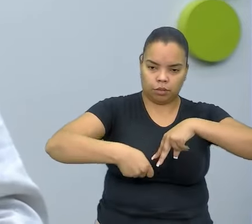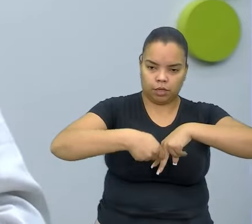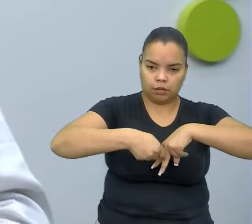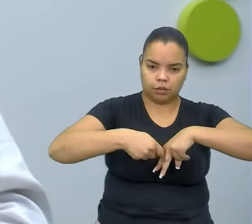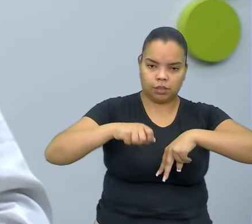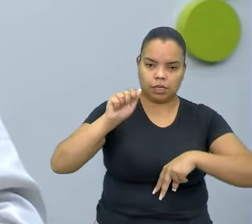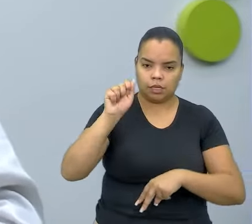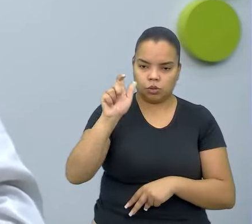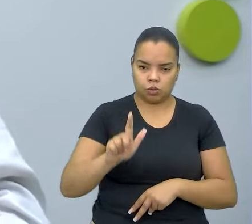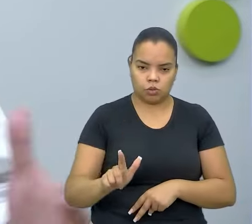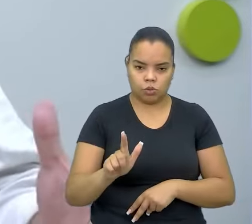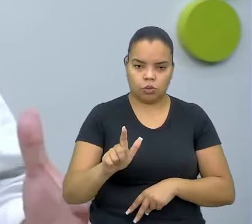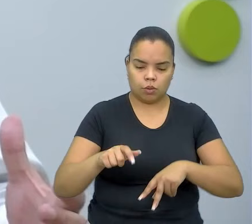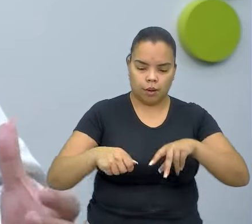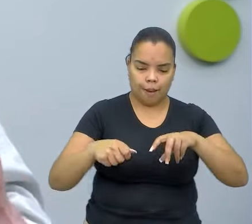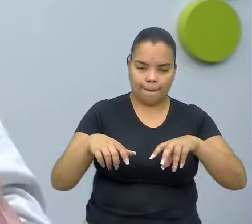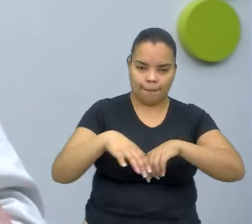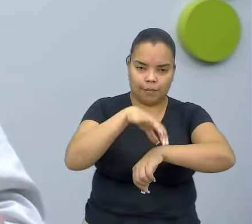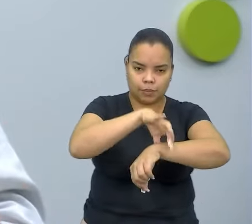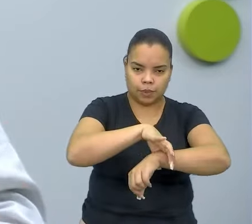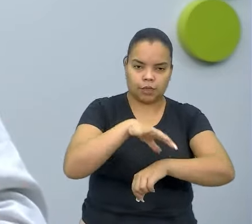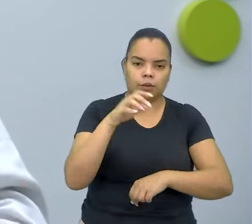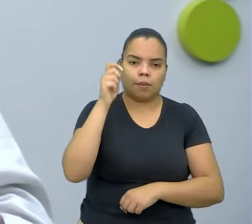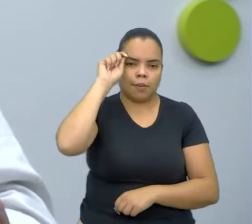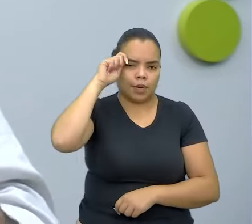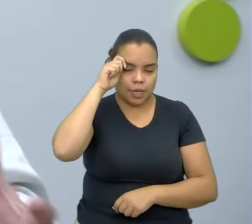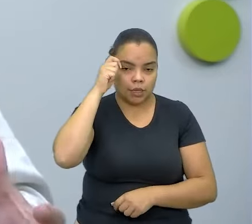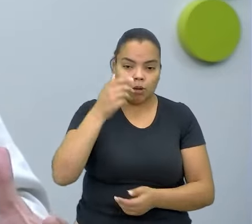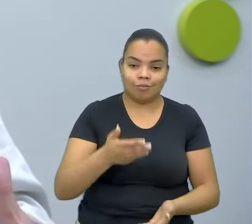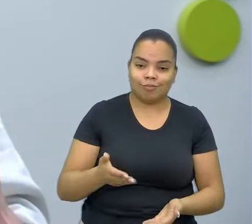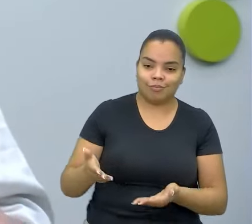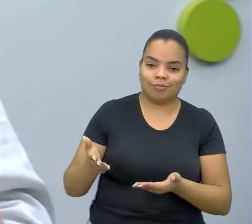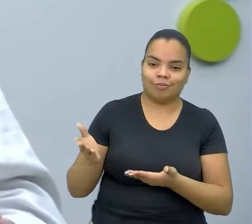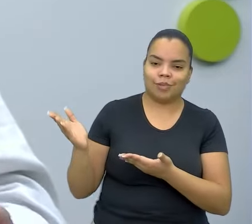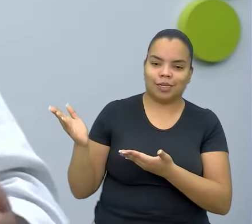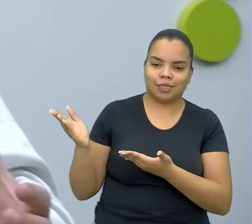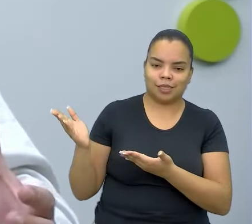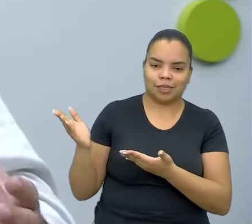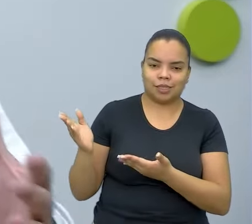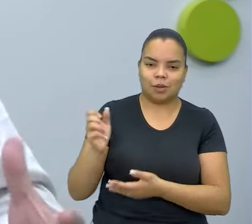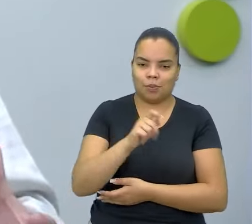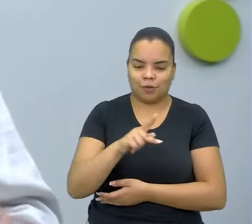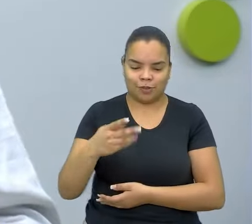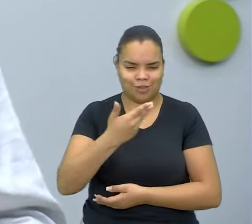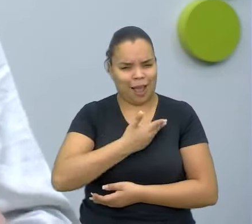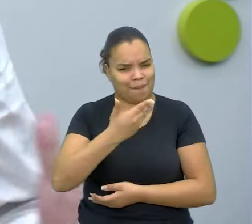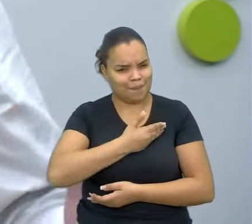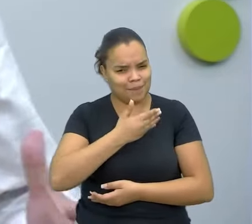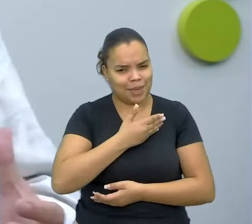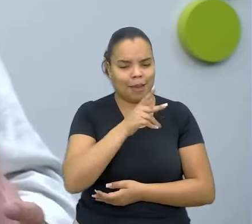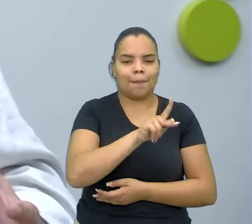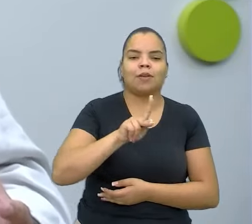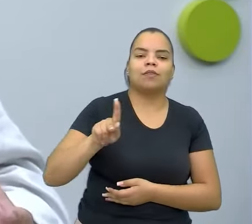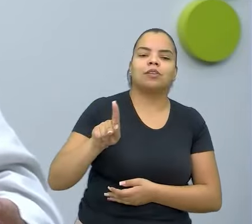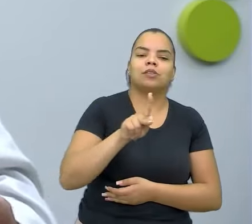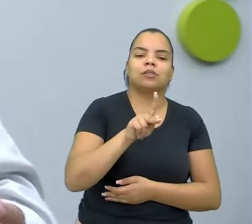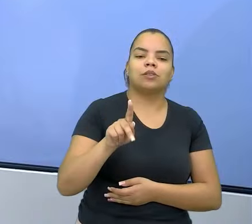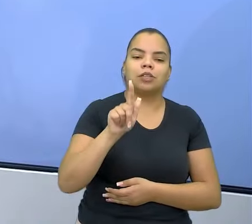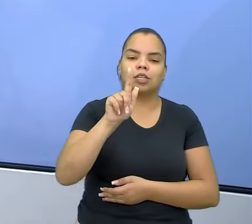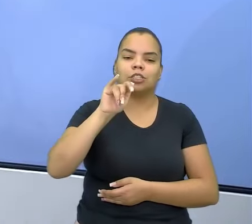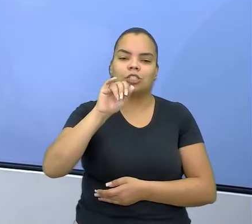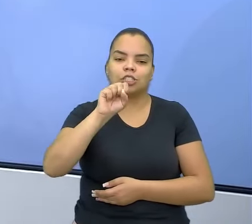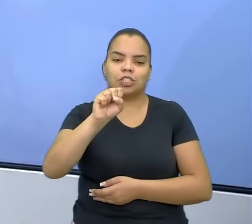tênis preto. Farei a apresentação hoje com a minha querida amiga, professora Gisele Teles. Seja bem-vinda, professora